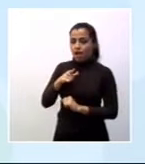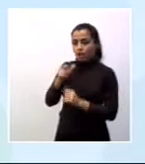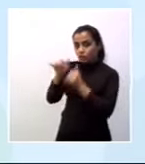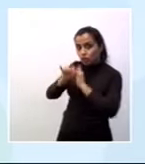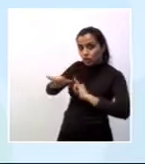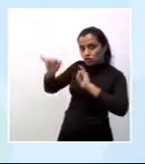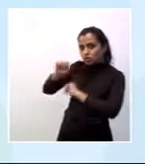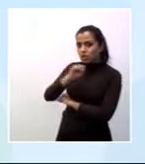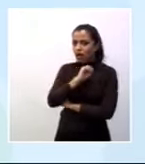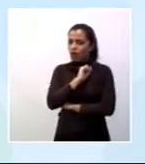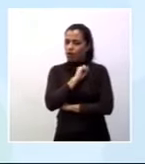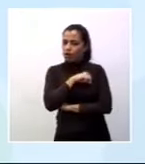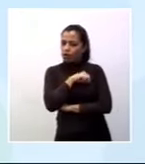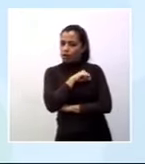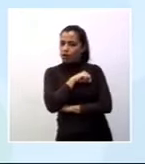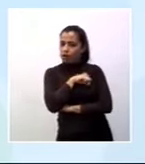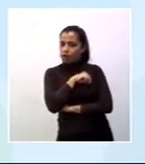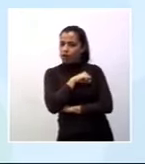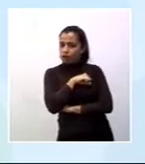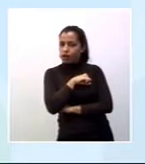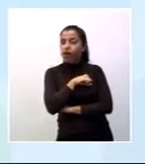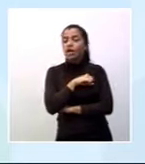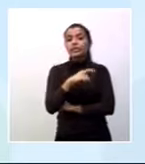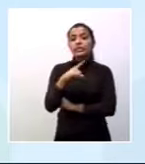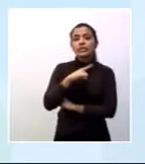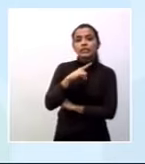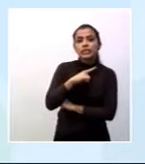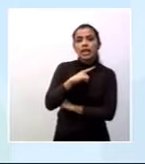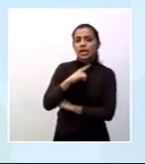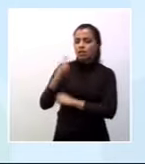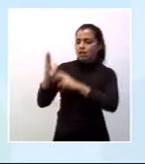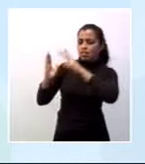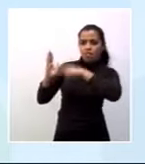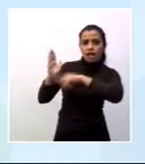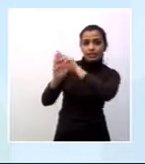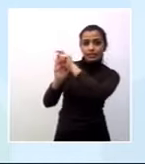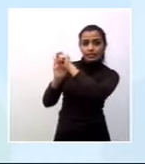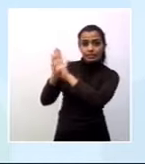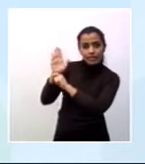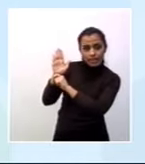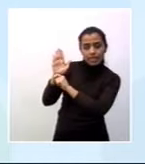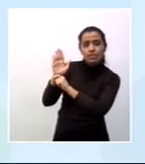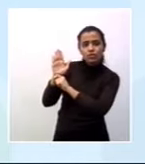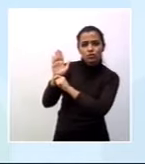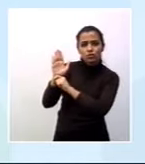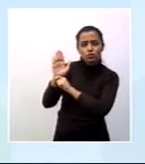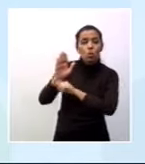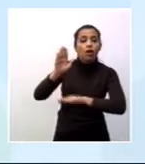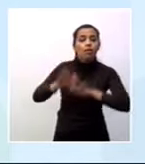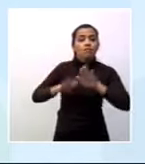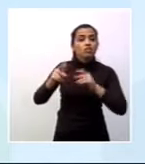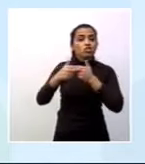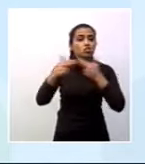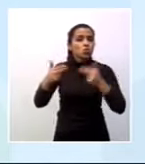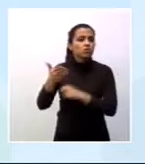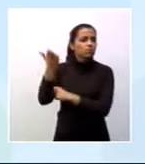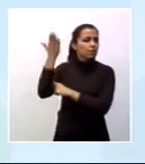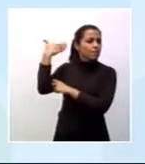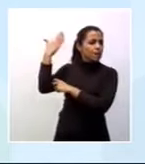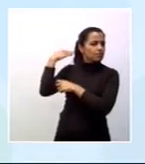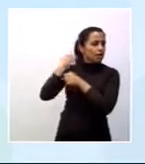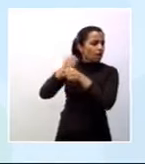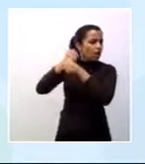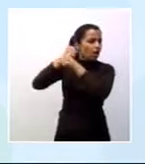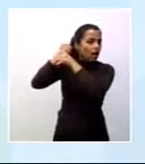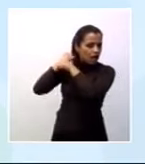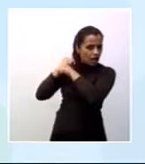né ela é quando existem imagens ou textos de notícias mais antigas ou recortes